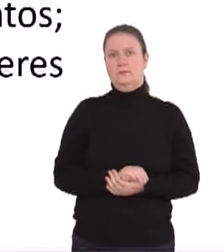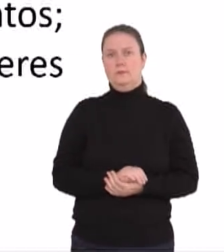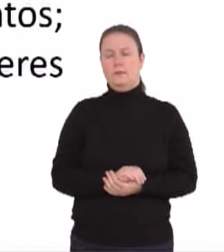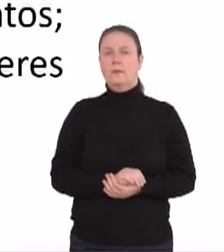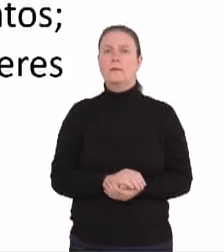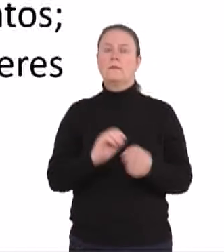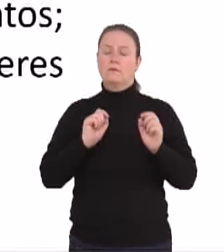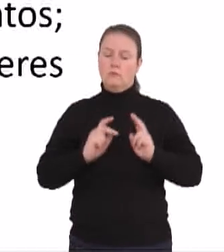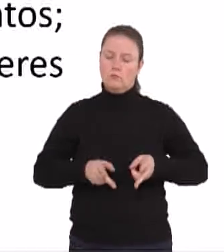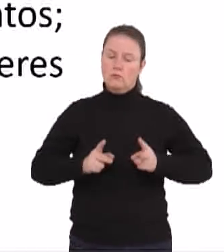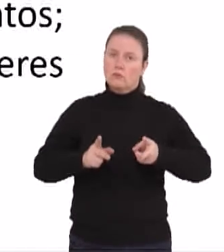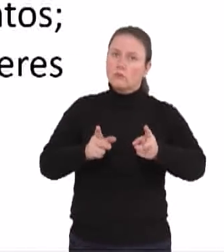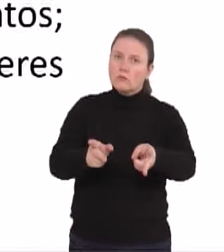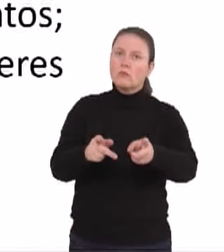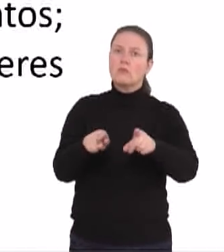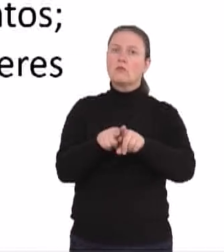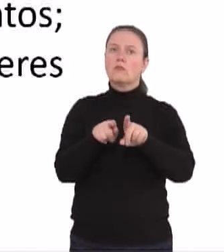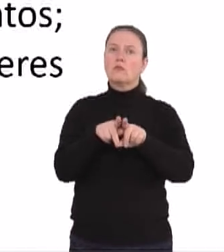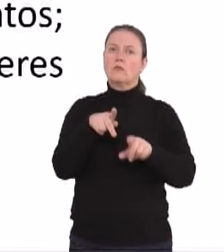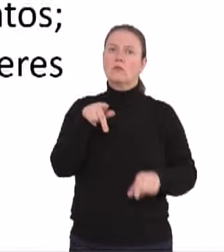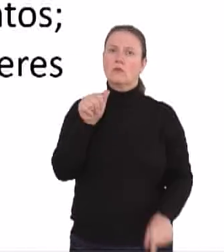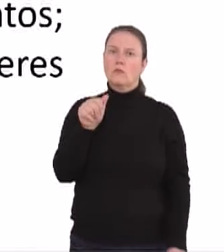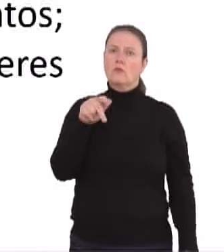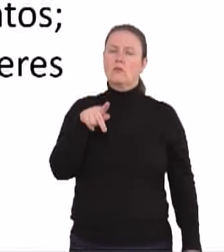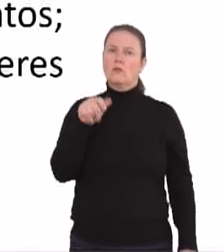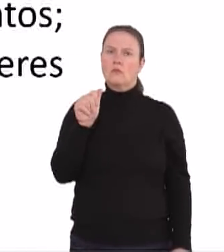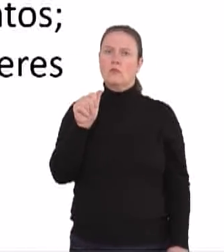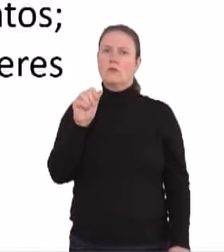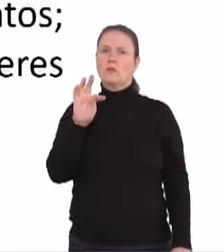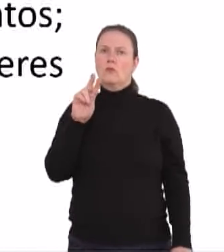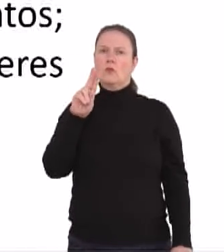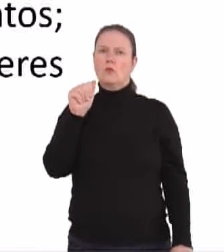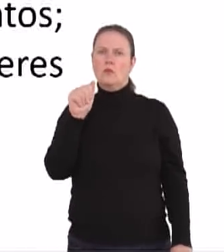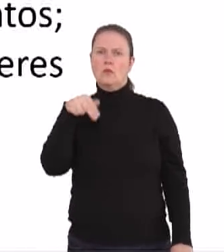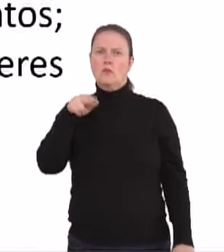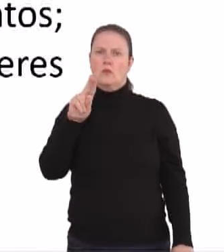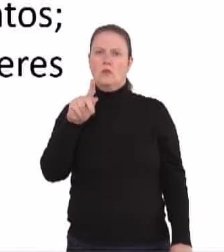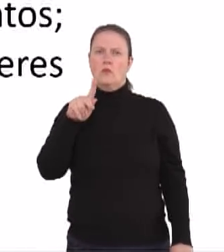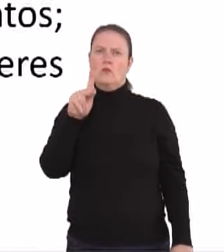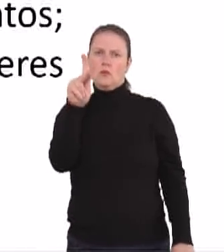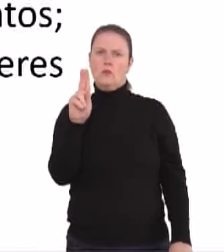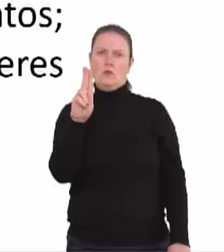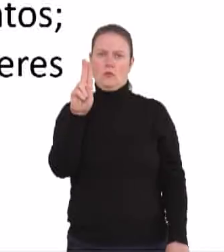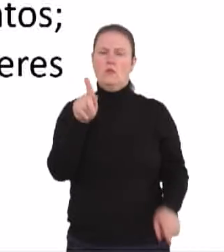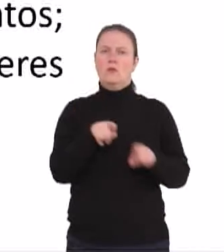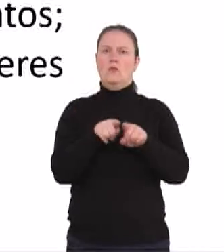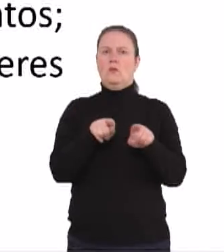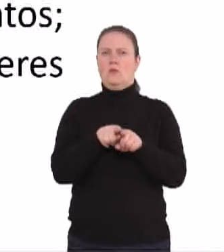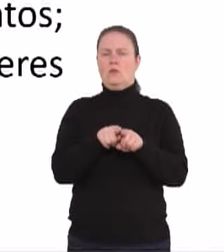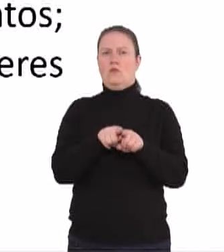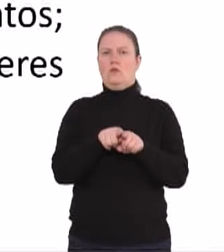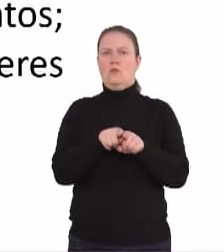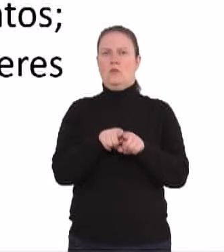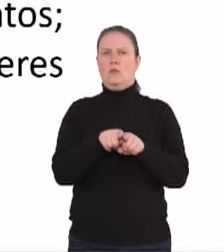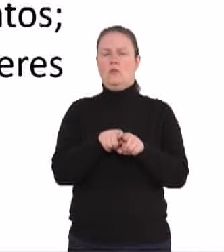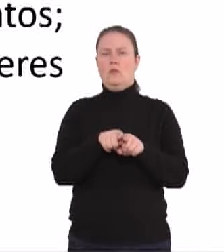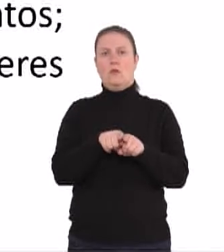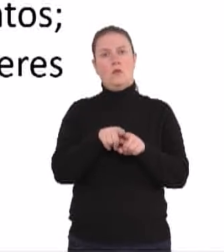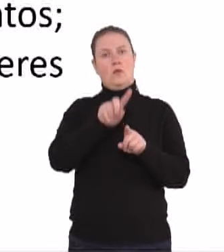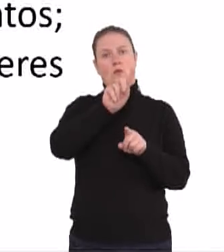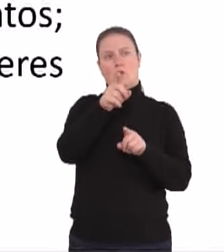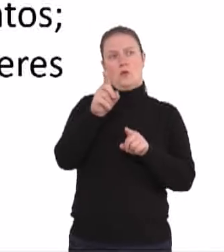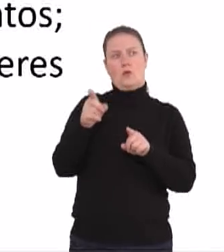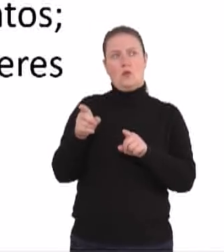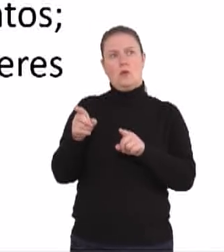E na sequência, E Papatuanuku, que é a mãe terra. Ali, em vez de fazer só entre vírgulas, né,